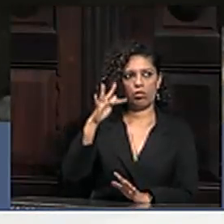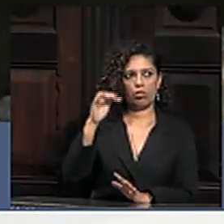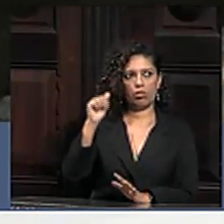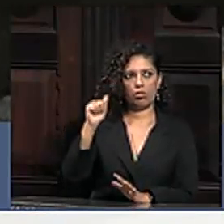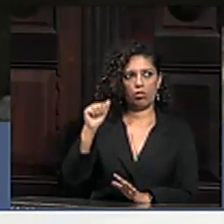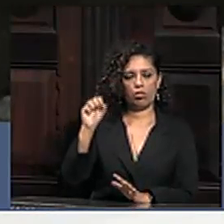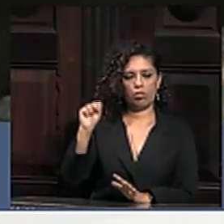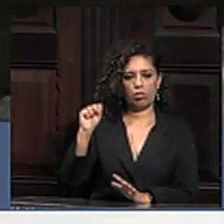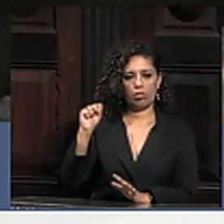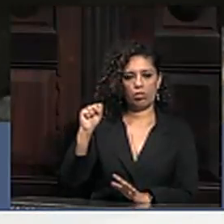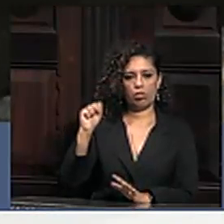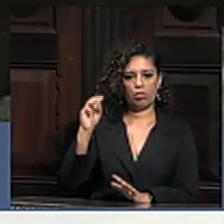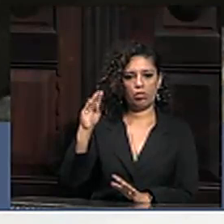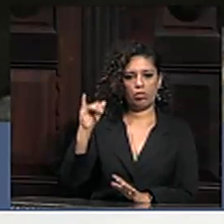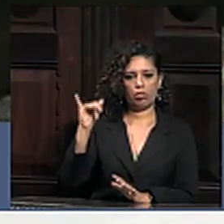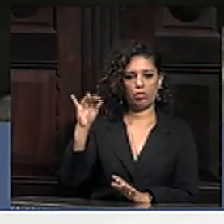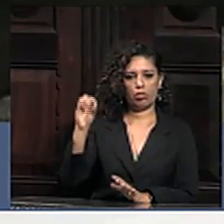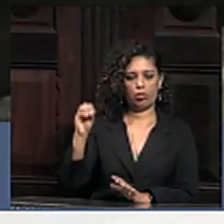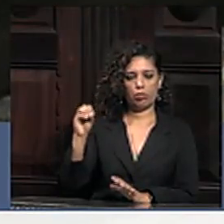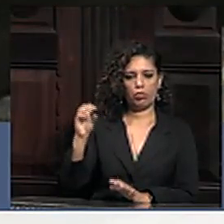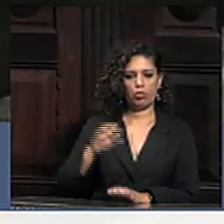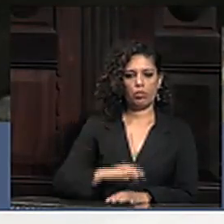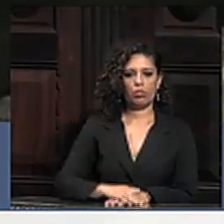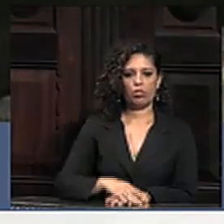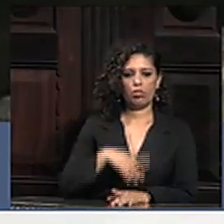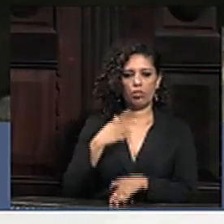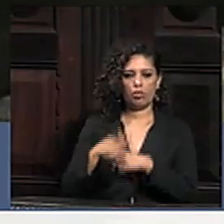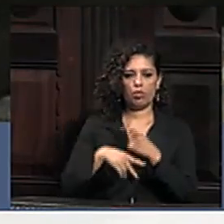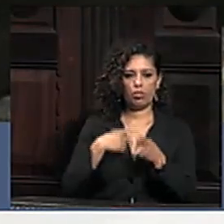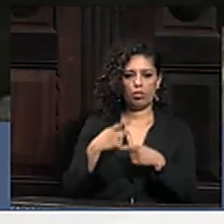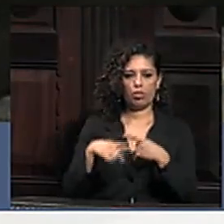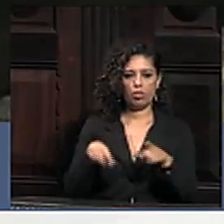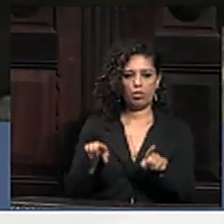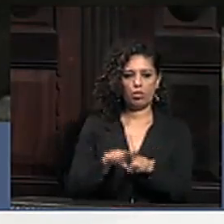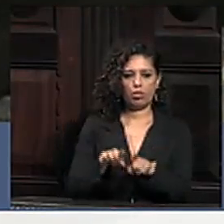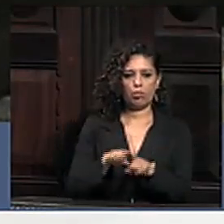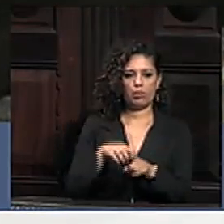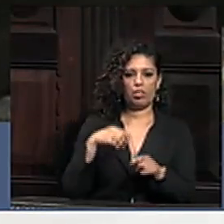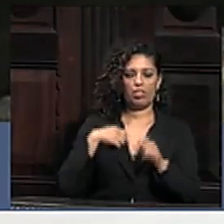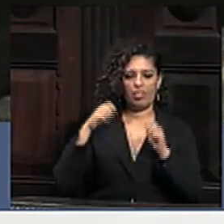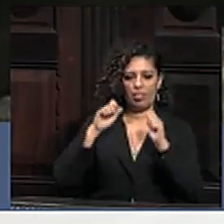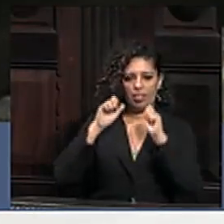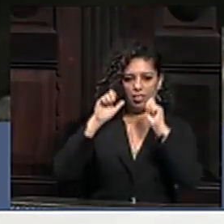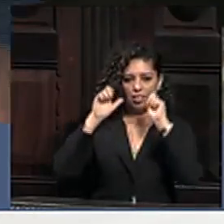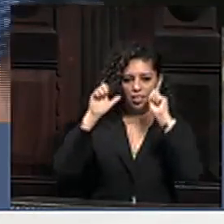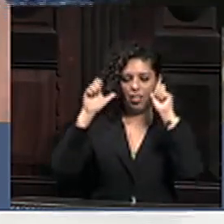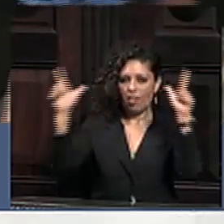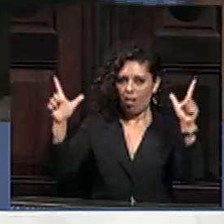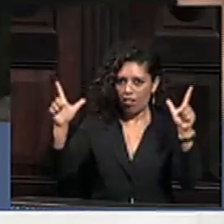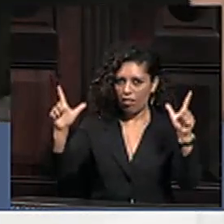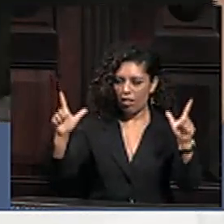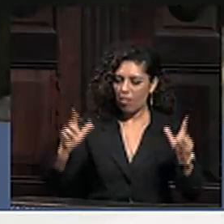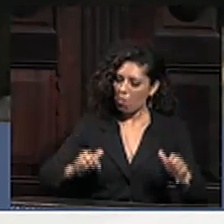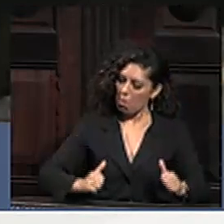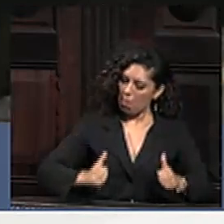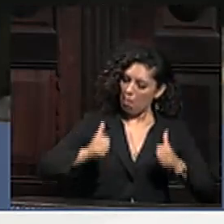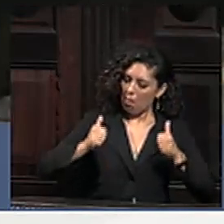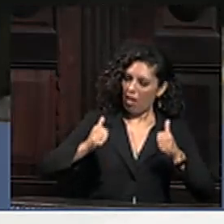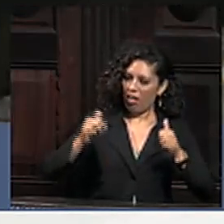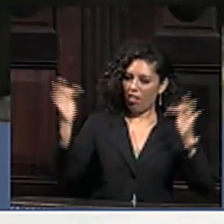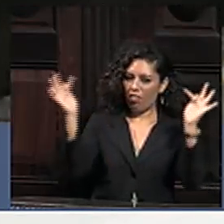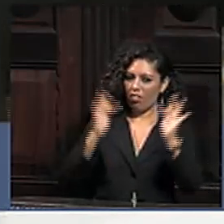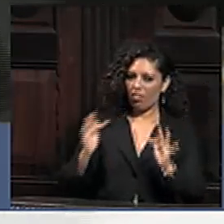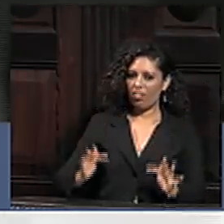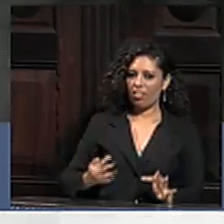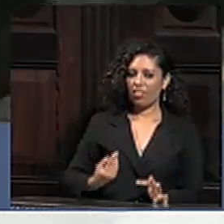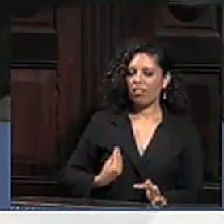Silva e já alertando ao mesmo que, quando eu acorde bem com a vida